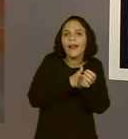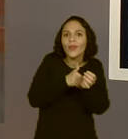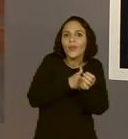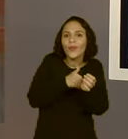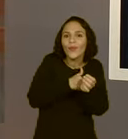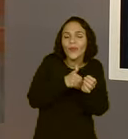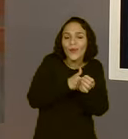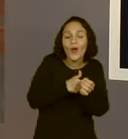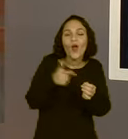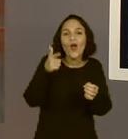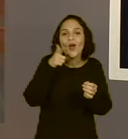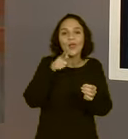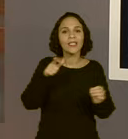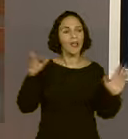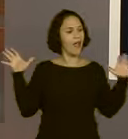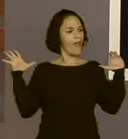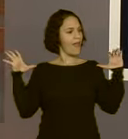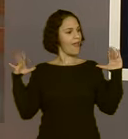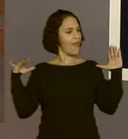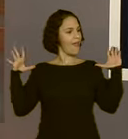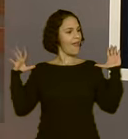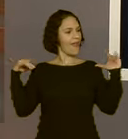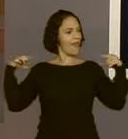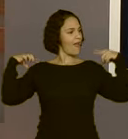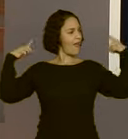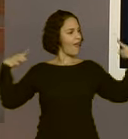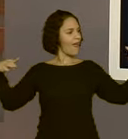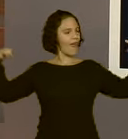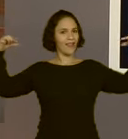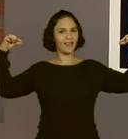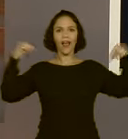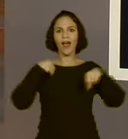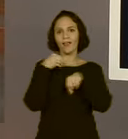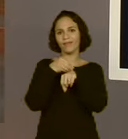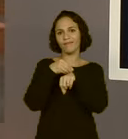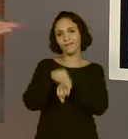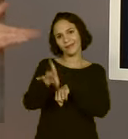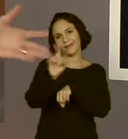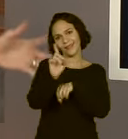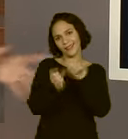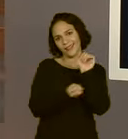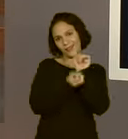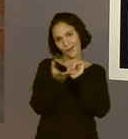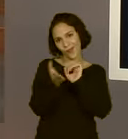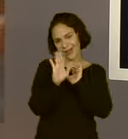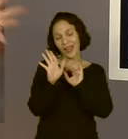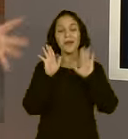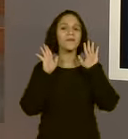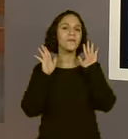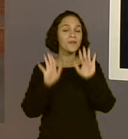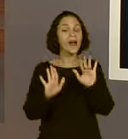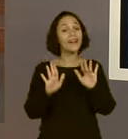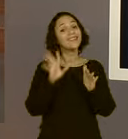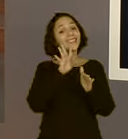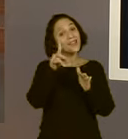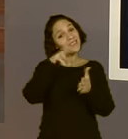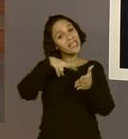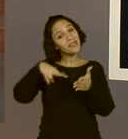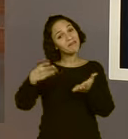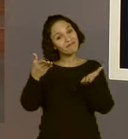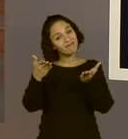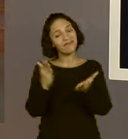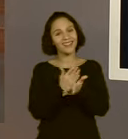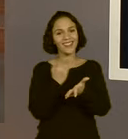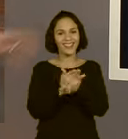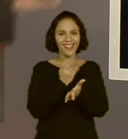para ter as asas que ela realmente quer. E eu não vou falar para não dar spoiler, mas fica aí o convite para você